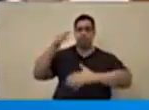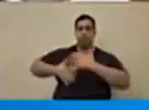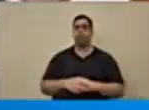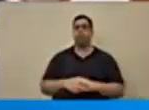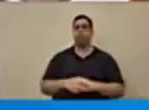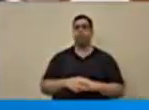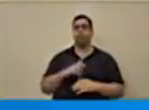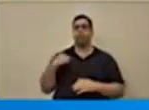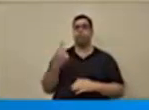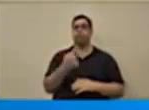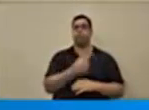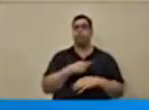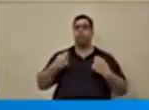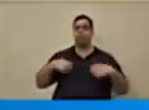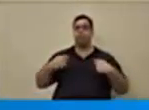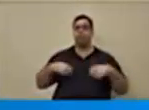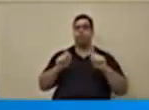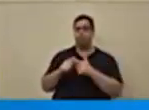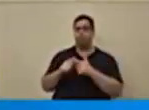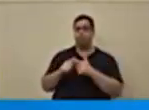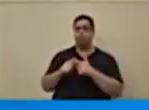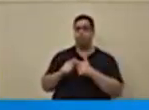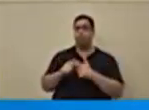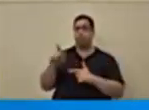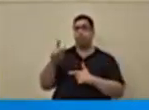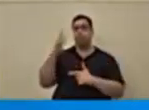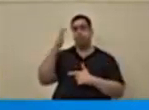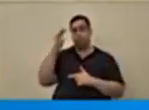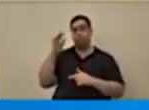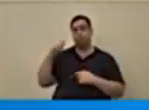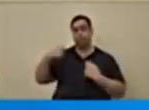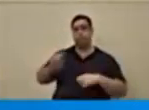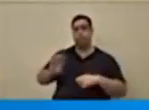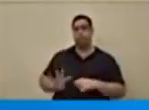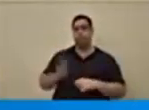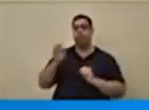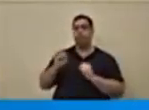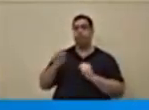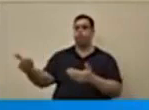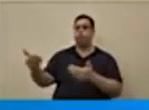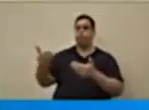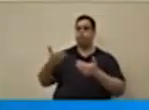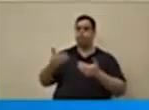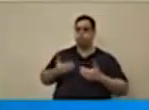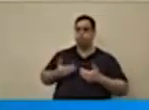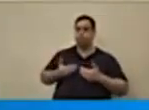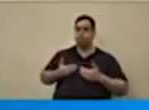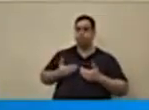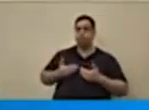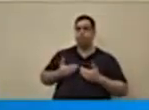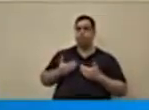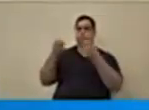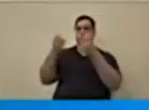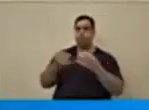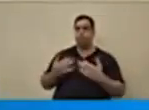vocês. Quando vocês tiverem algum problema, por favor, nos procurem. Não precisa vir aqui na tribuna da Câmara e nem